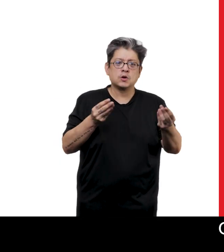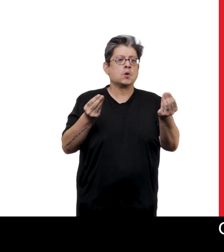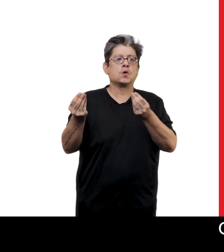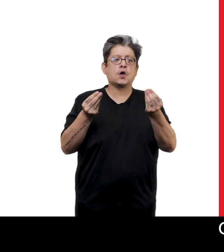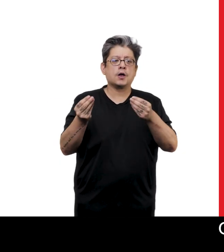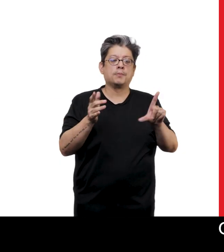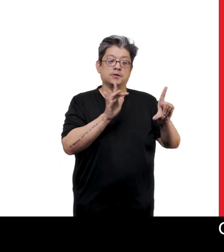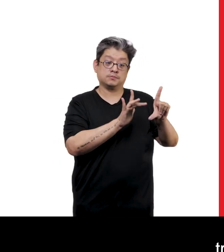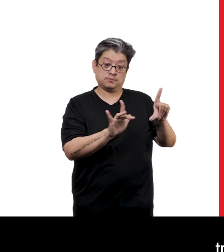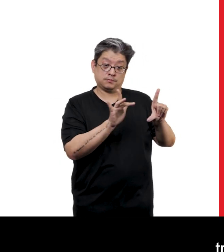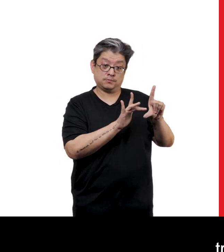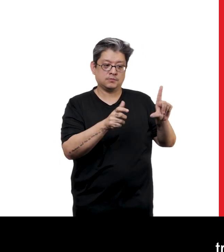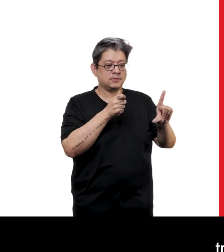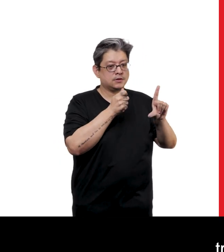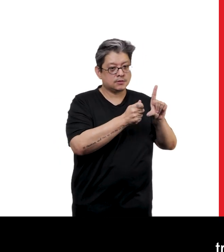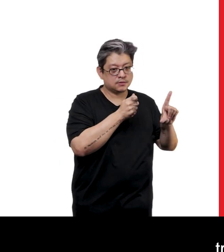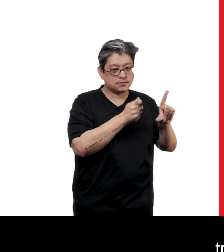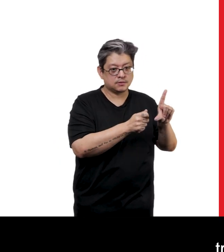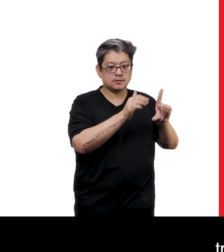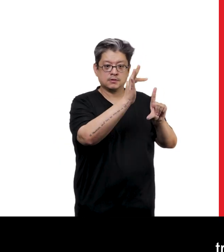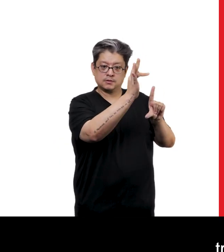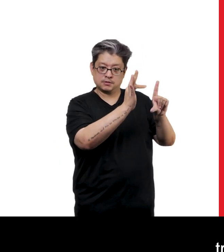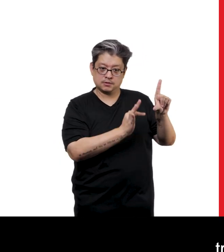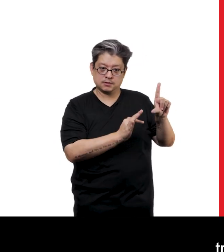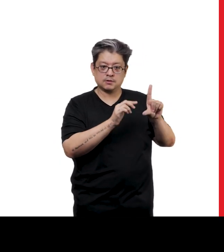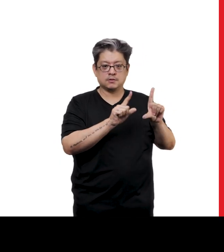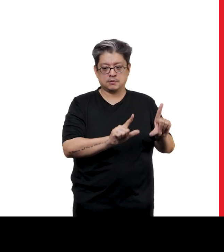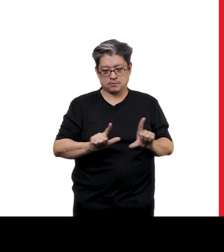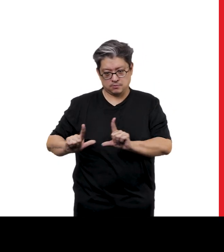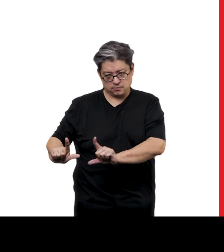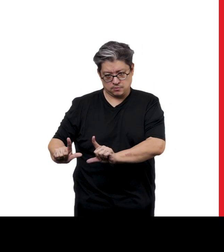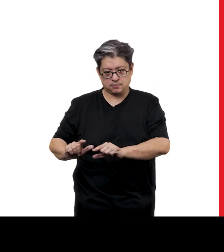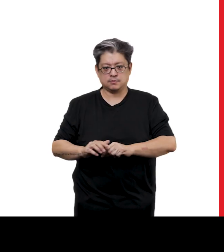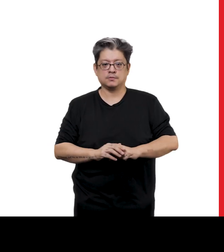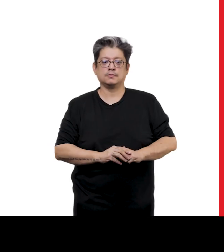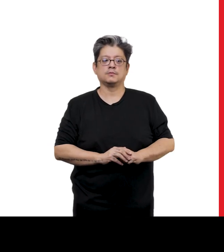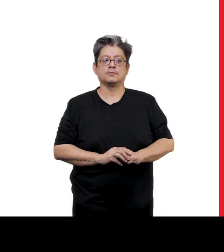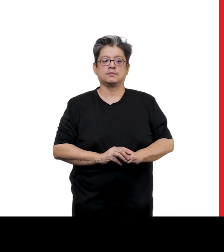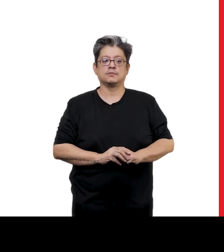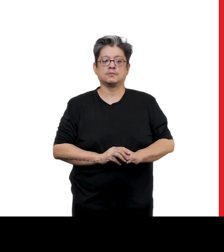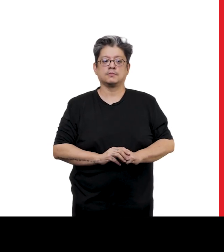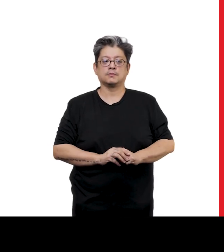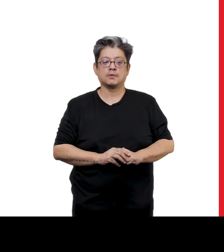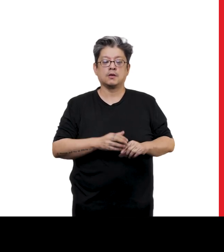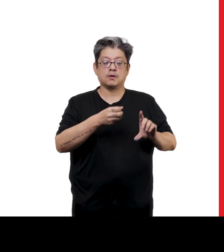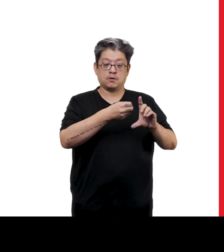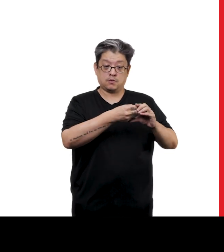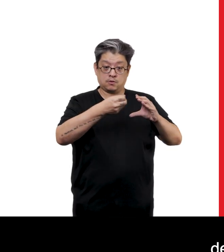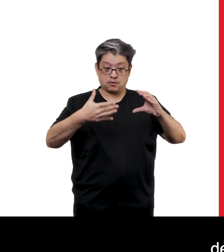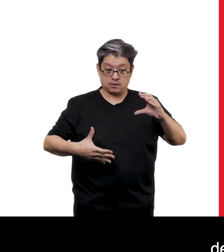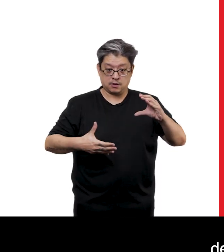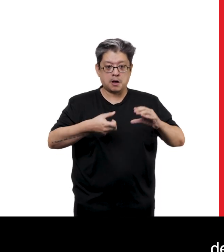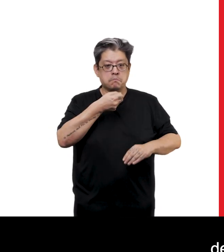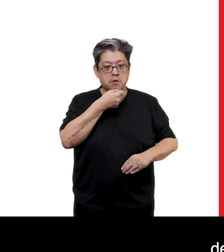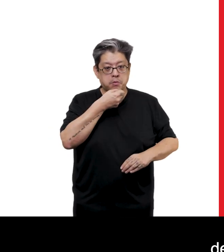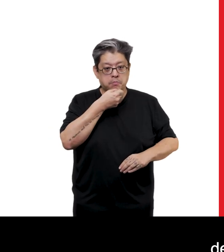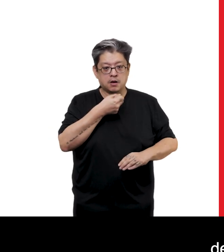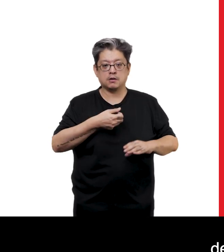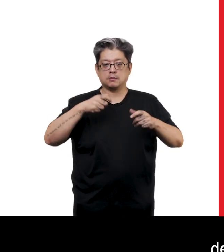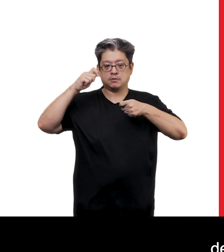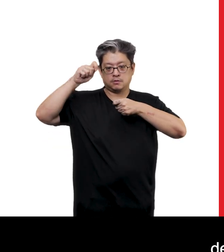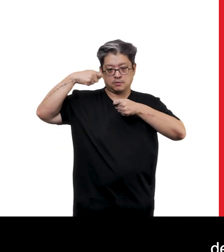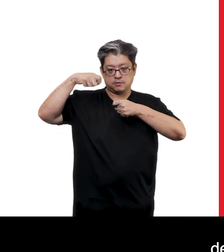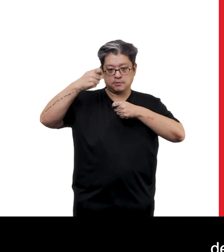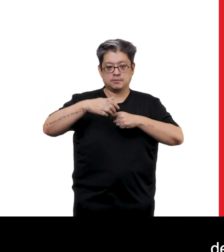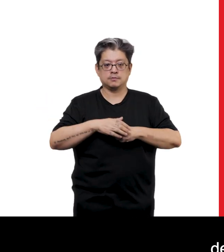narração descritiva, tradução em libras e legendas, aproxima o público ao histórico de exposições e à coleção do